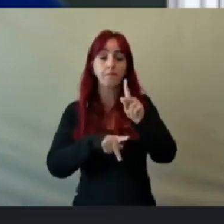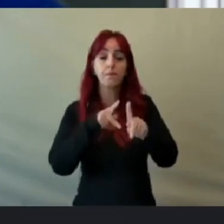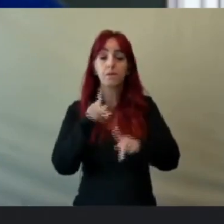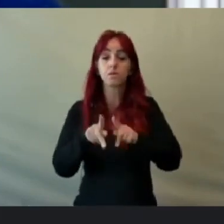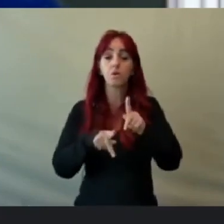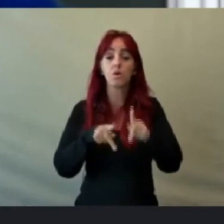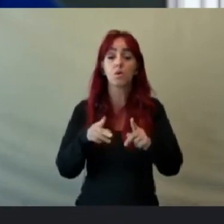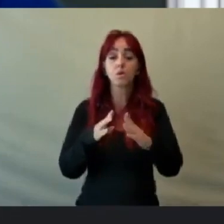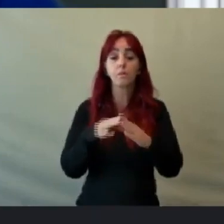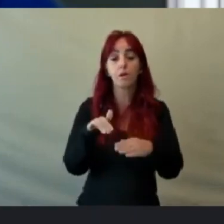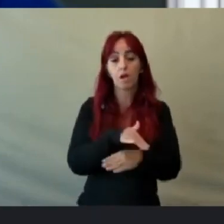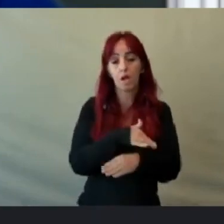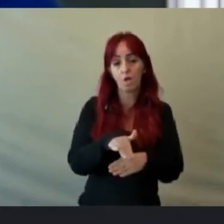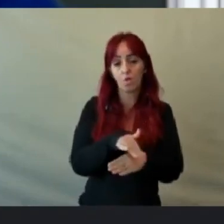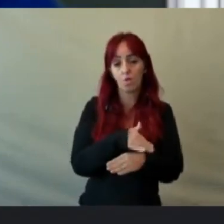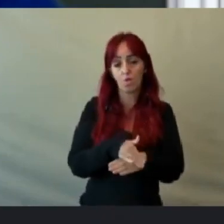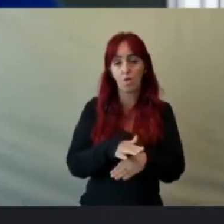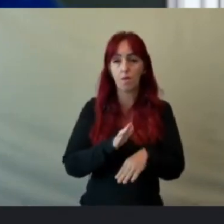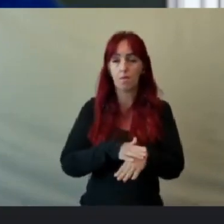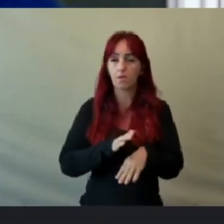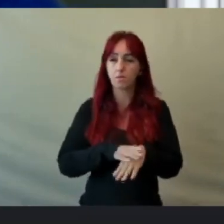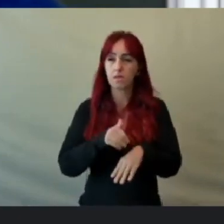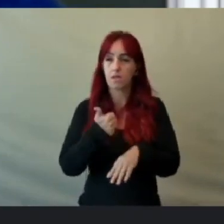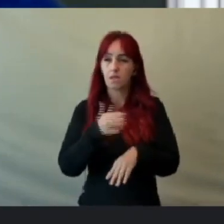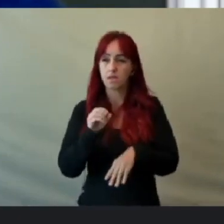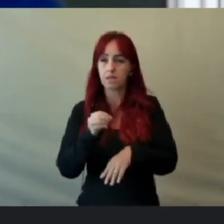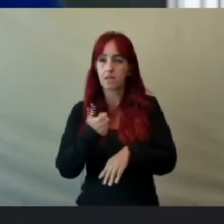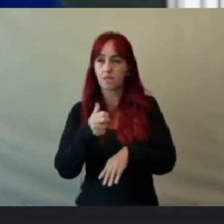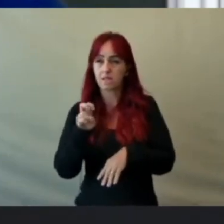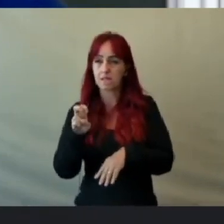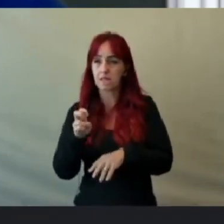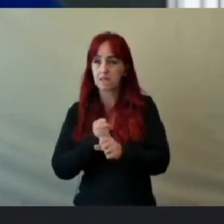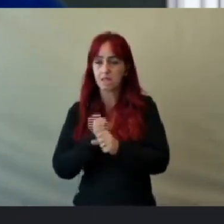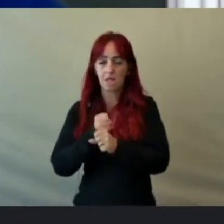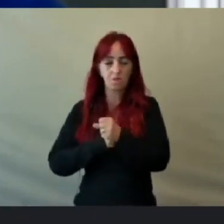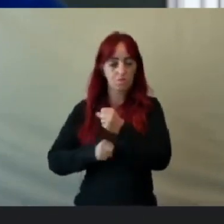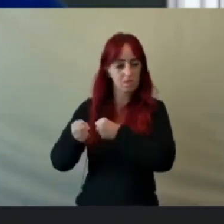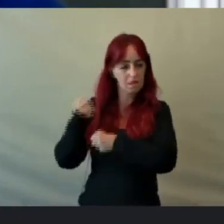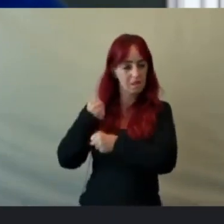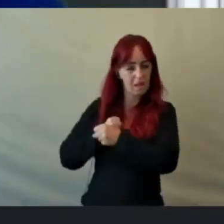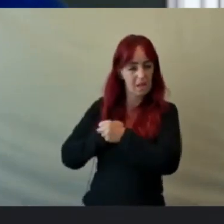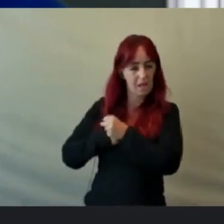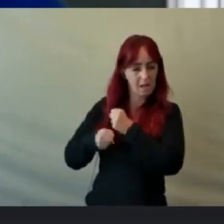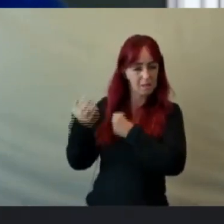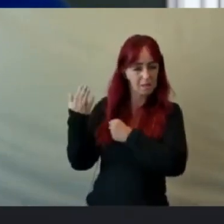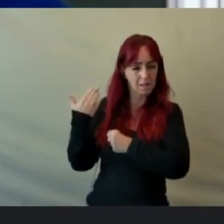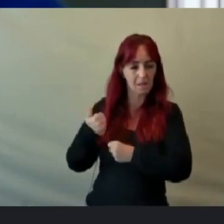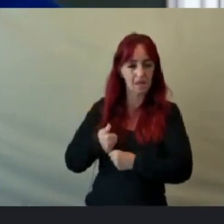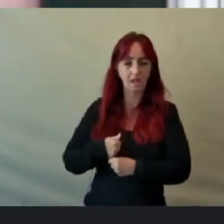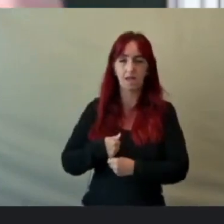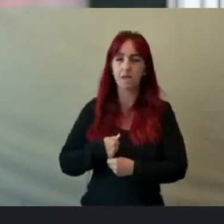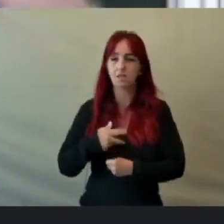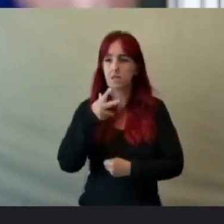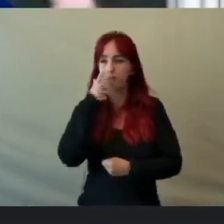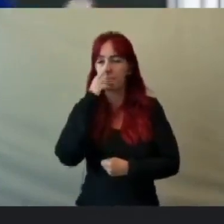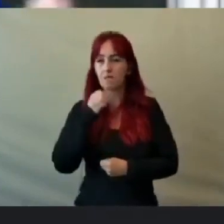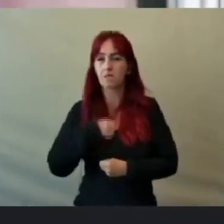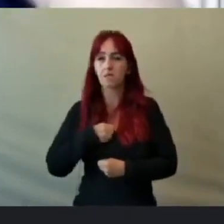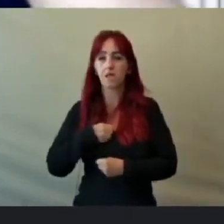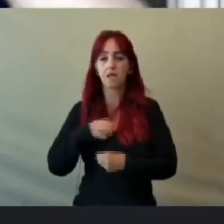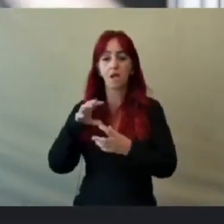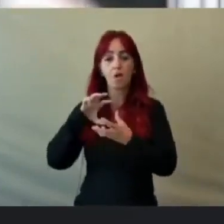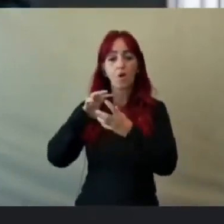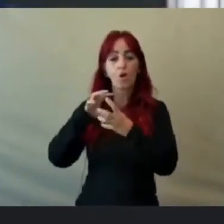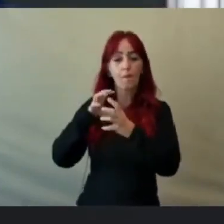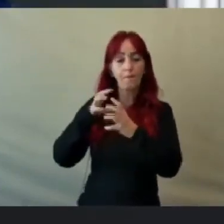10, 15 anos atrás especialmente naquela época da Copa do Mundo pessoas com 55 anos na rua já eram muito